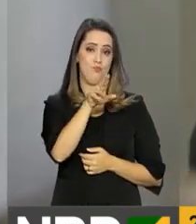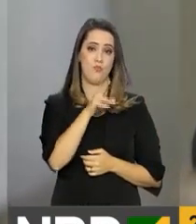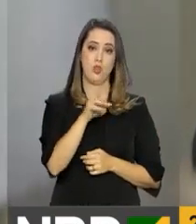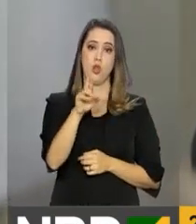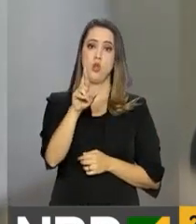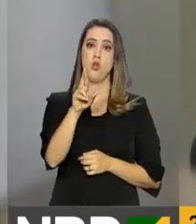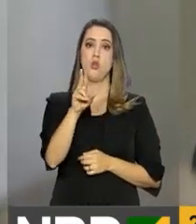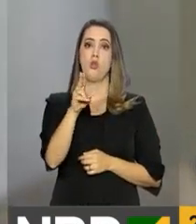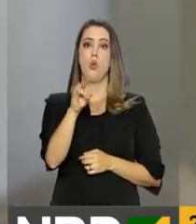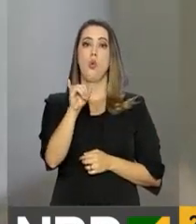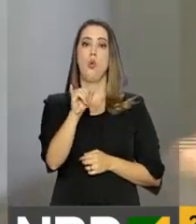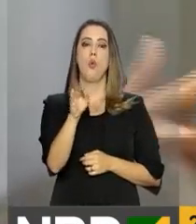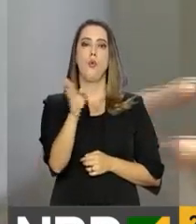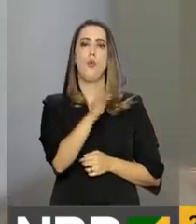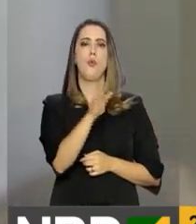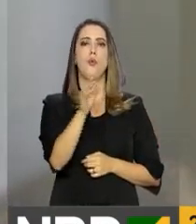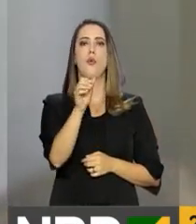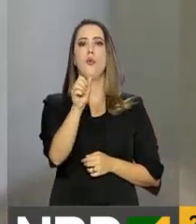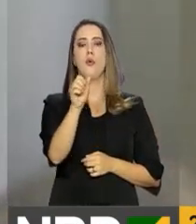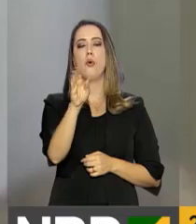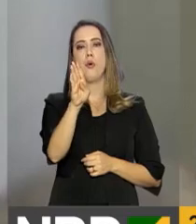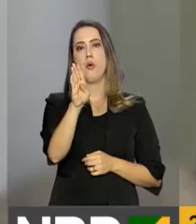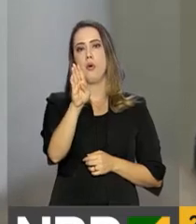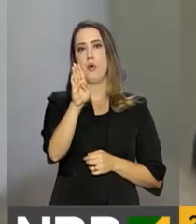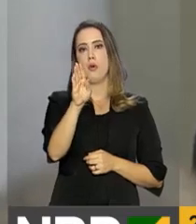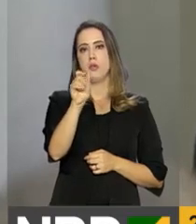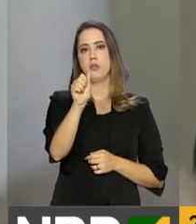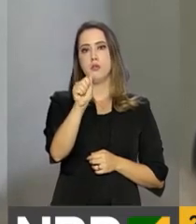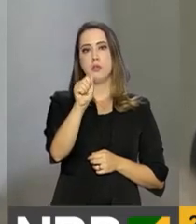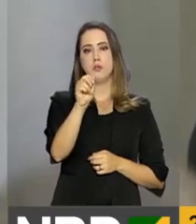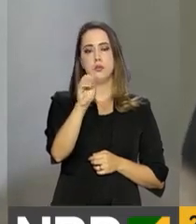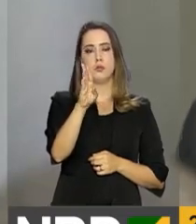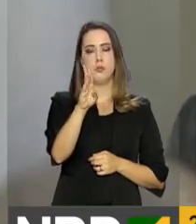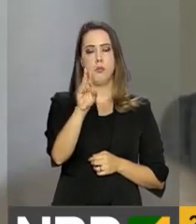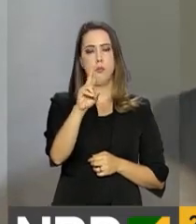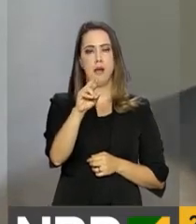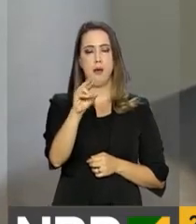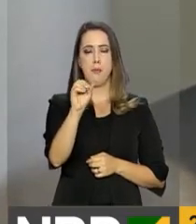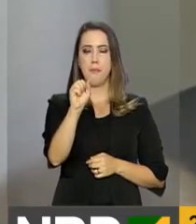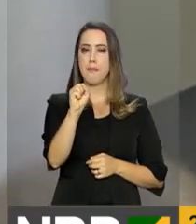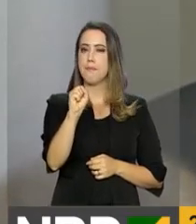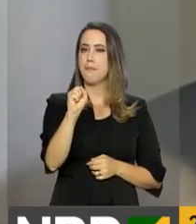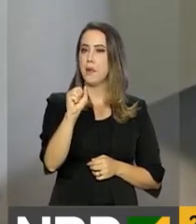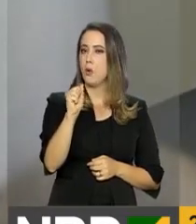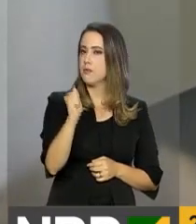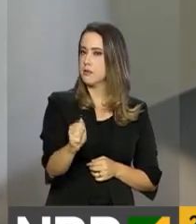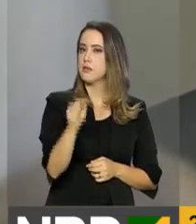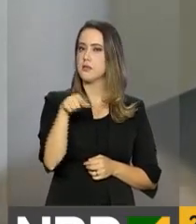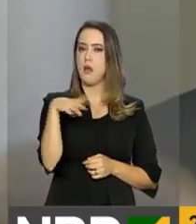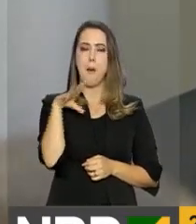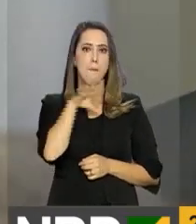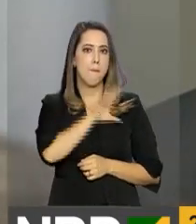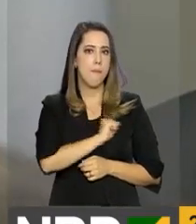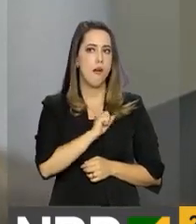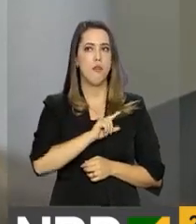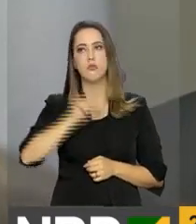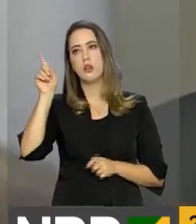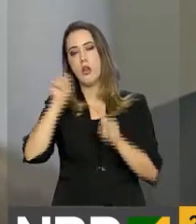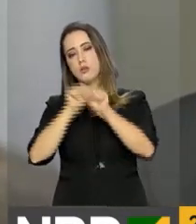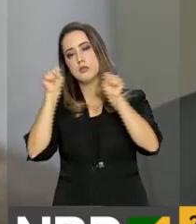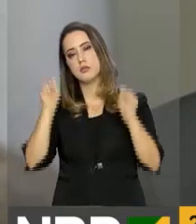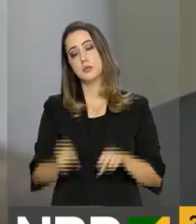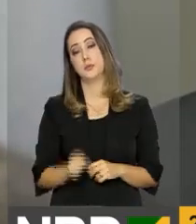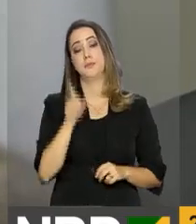Lowe, Benjamin Constant, eram fanatizados pelo sistema americano. Mas, curiosamente, no Brasil, de 91